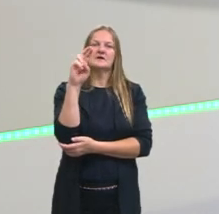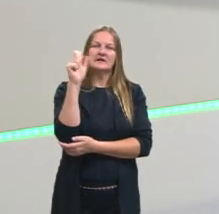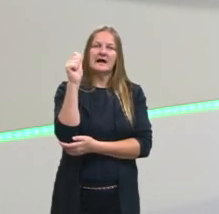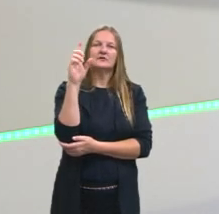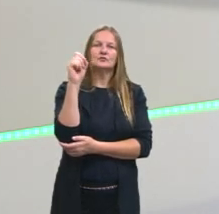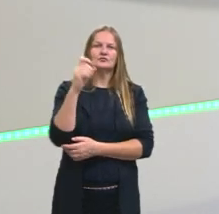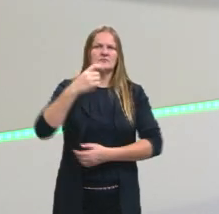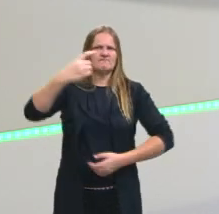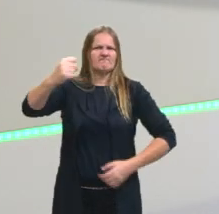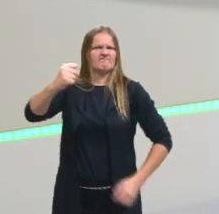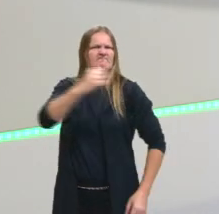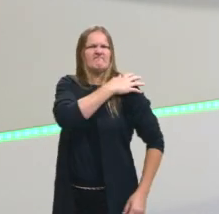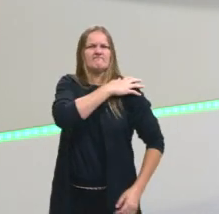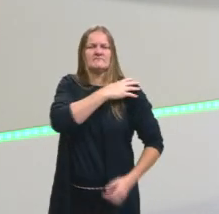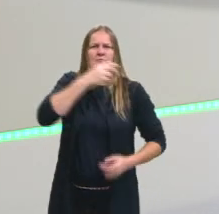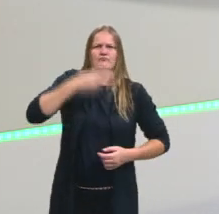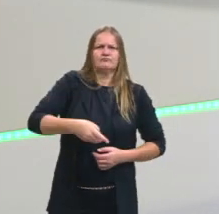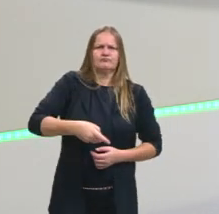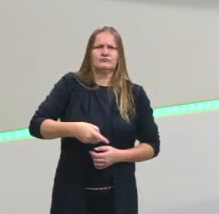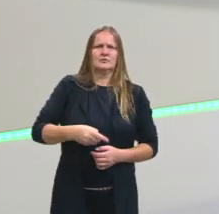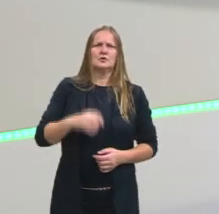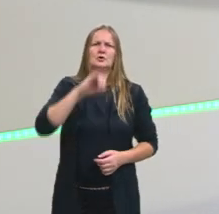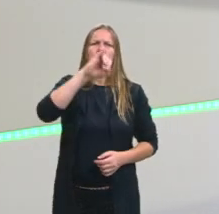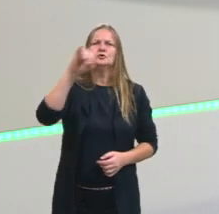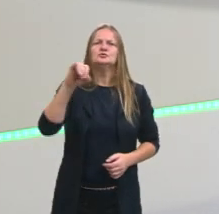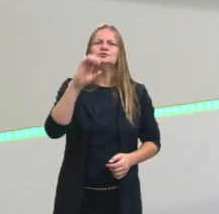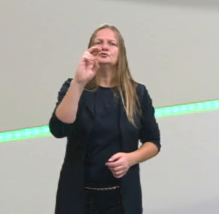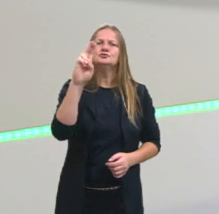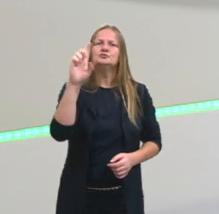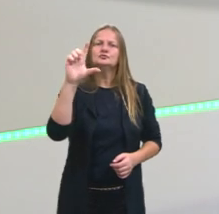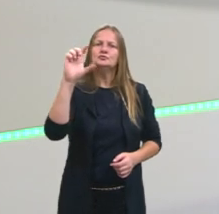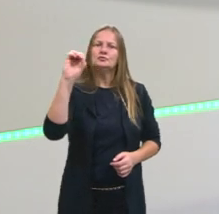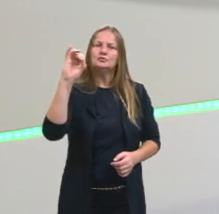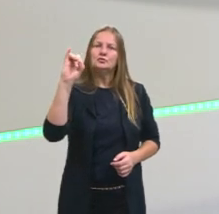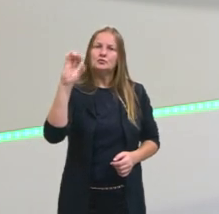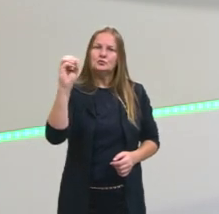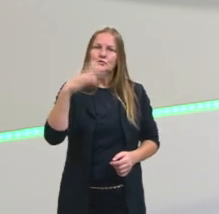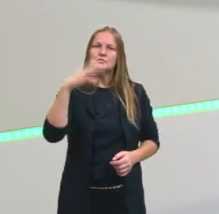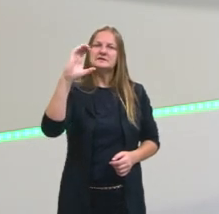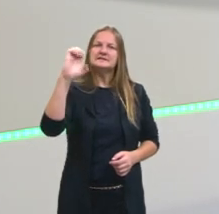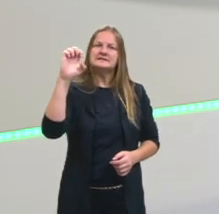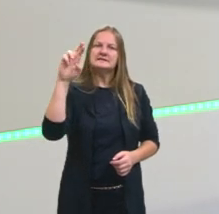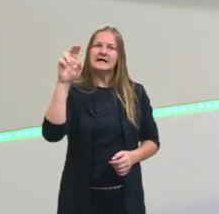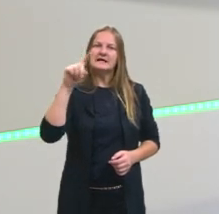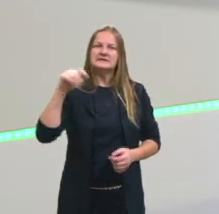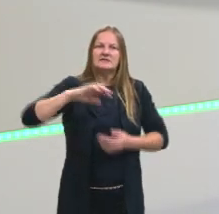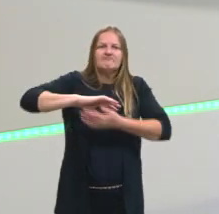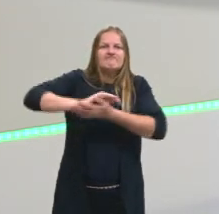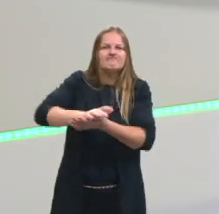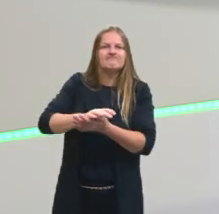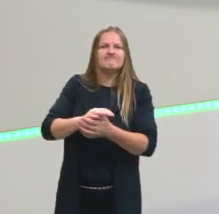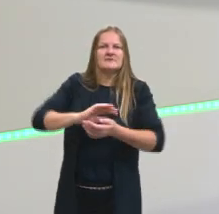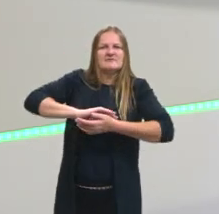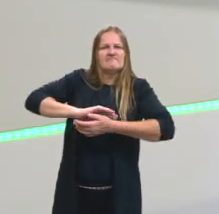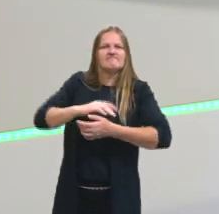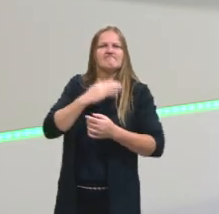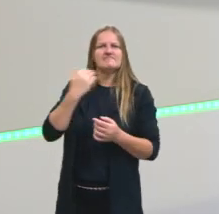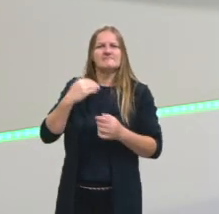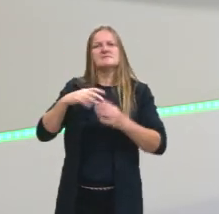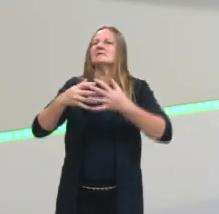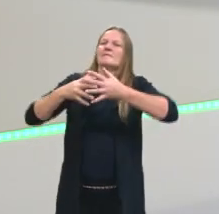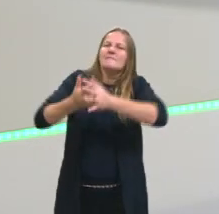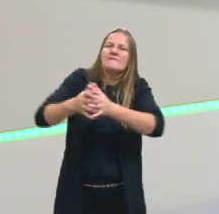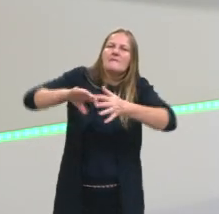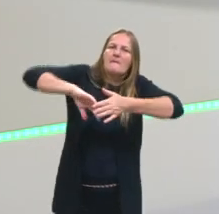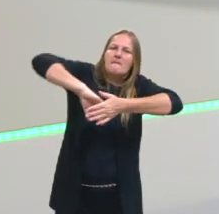estabeleceu uma ditadura de Júlio César Júlio César vai ser assassinado pelos membros do Senado depois vai ter mais confusão